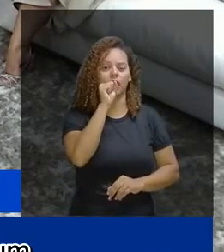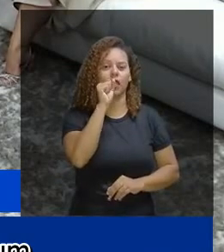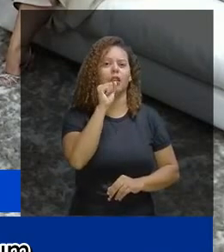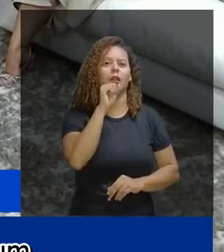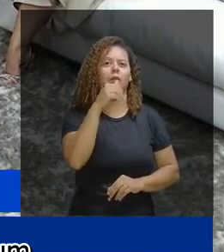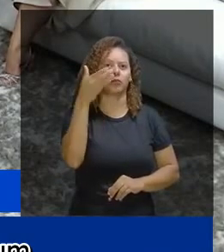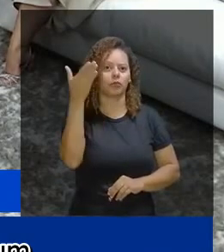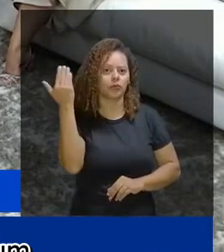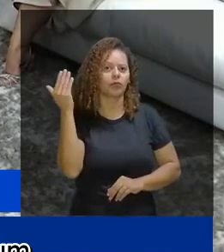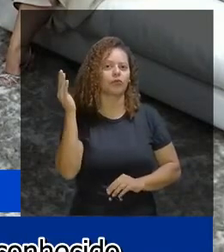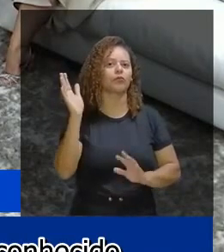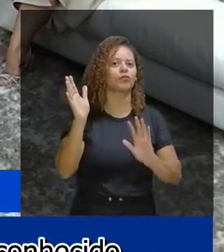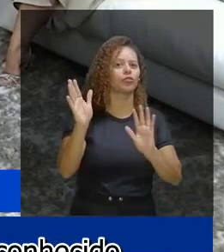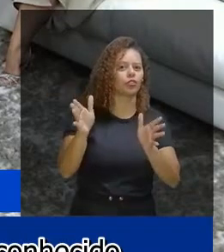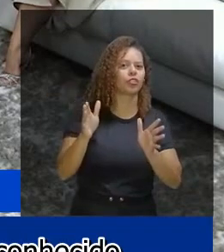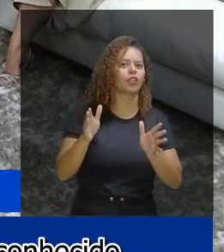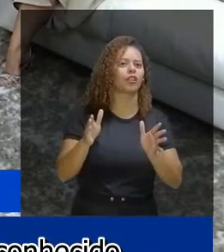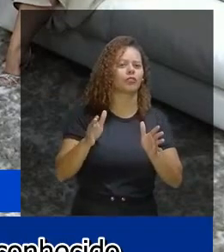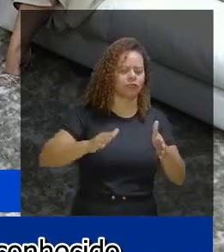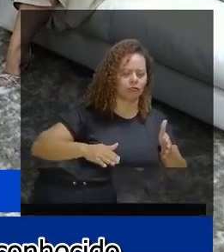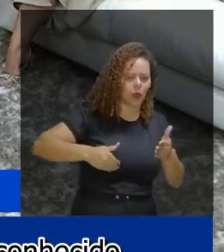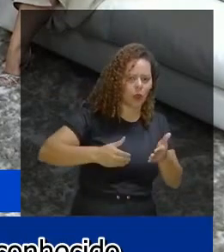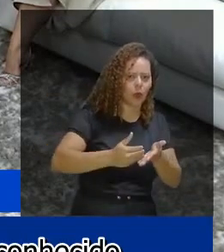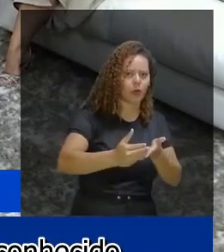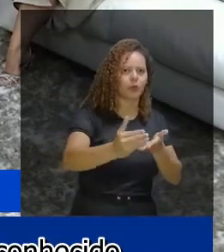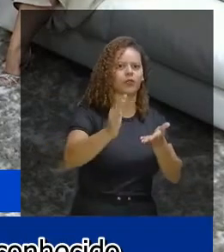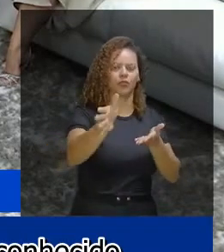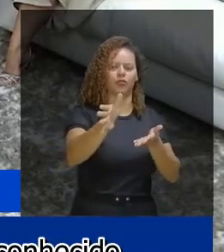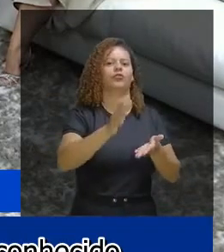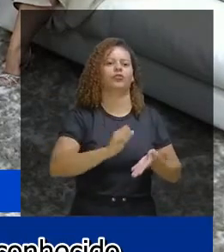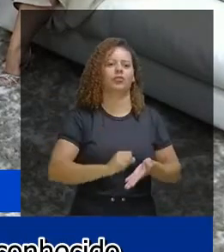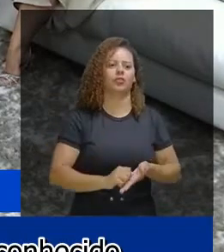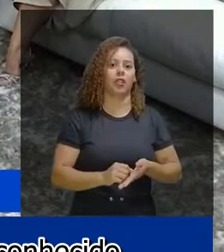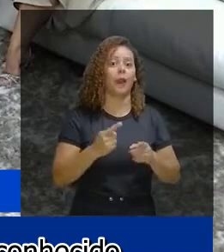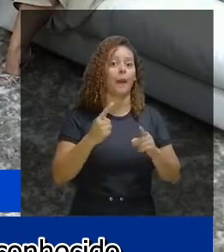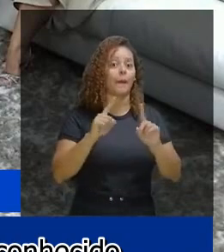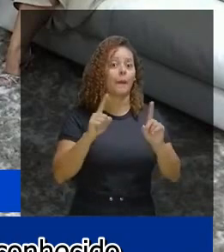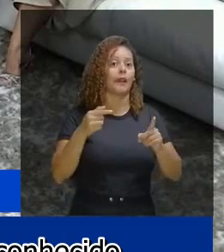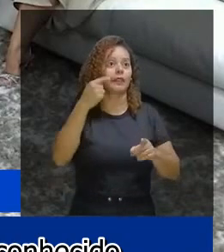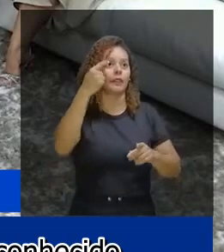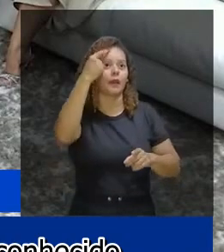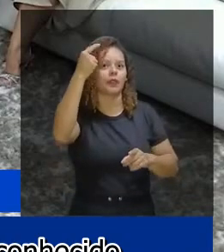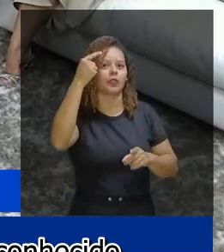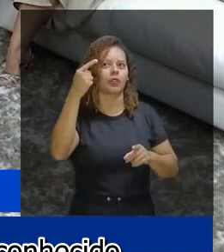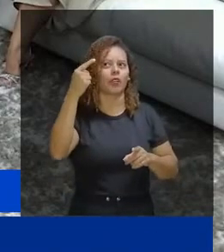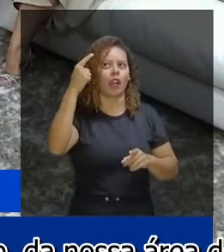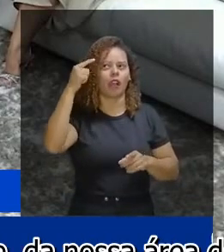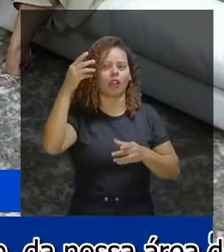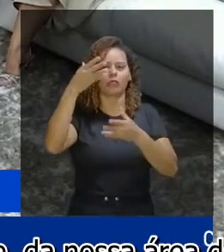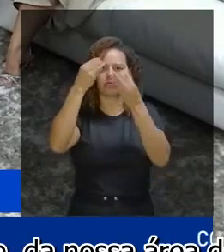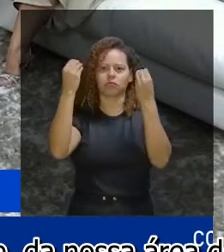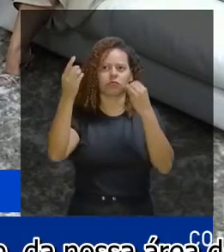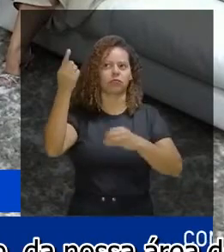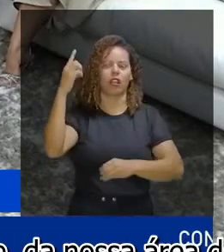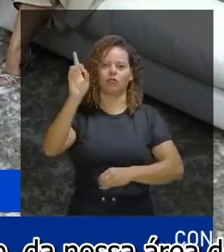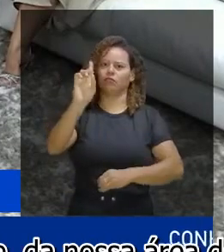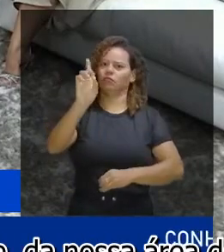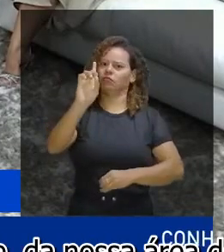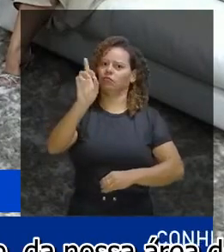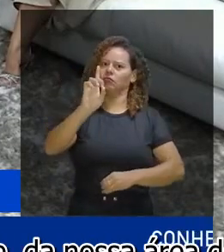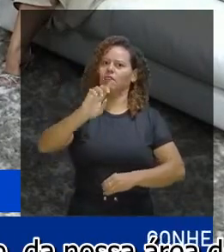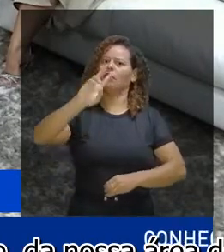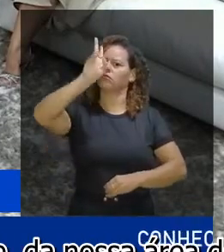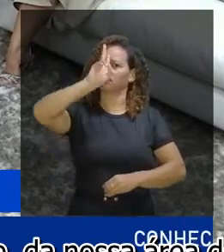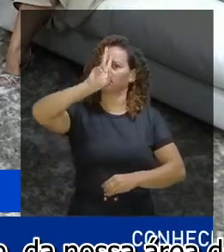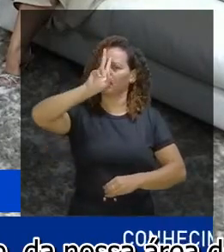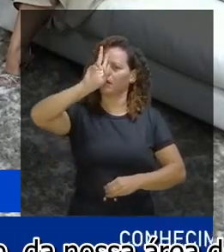um pontapé inicial em algo que precisa ser realmente reconhecido. Vejam, a gente anda por